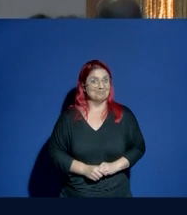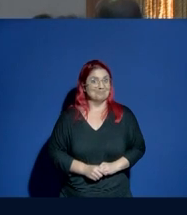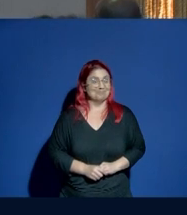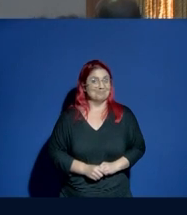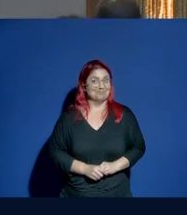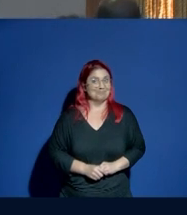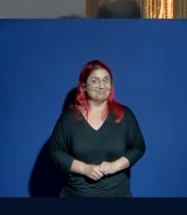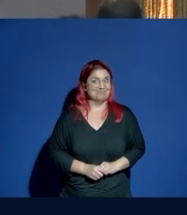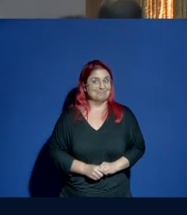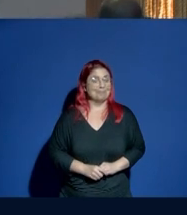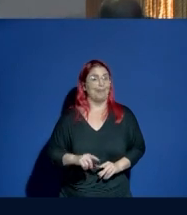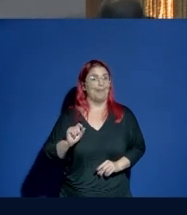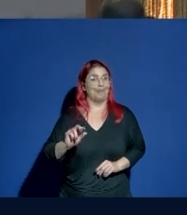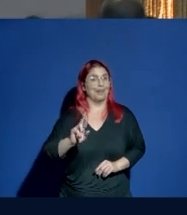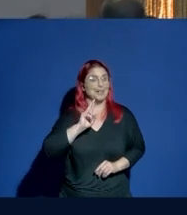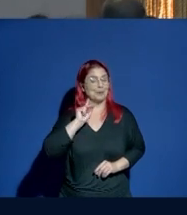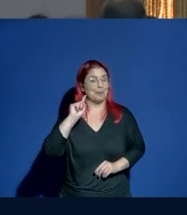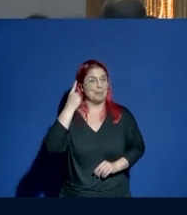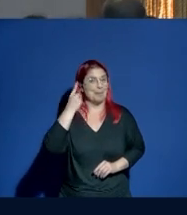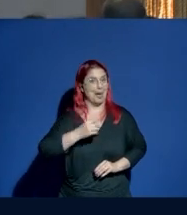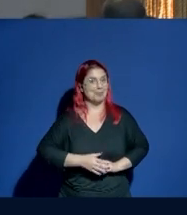quem seria